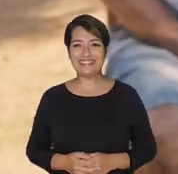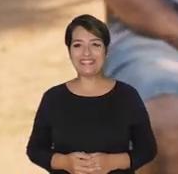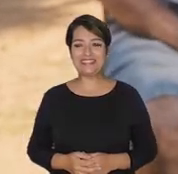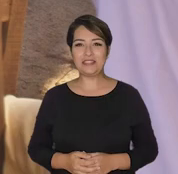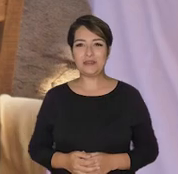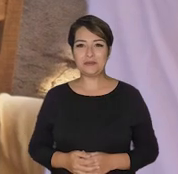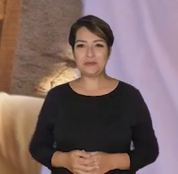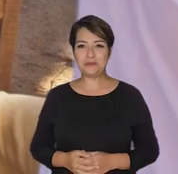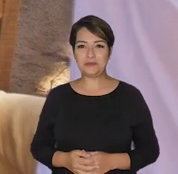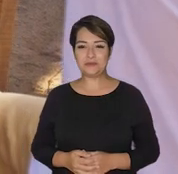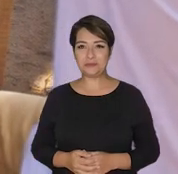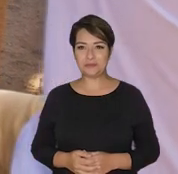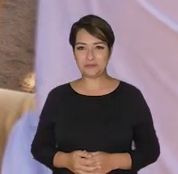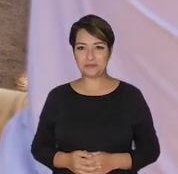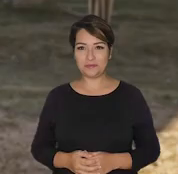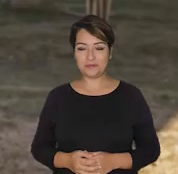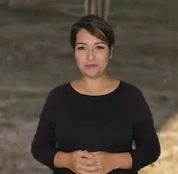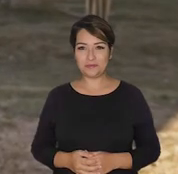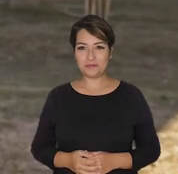saudade.